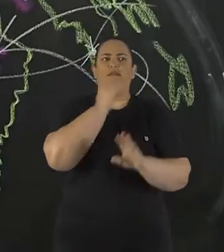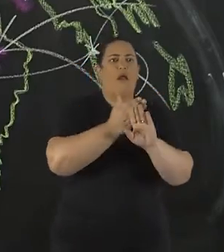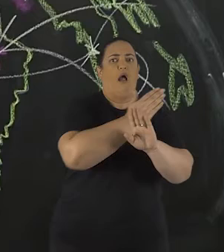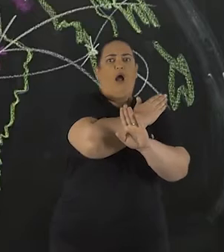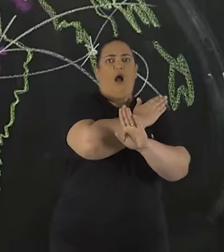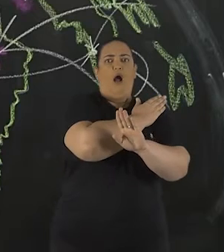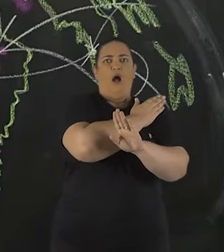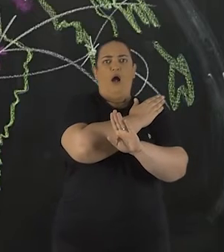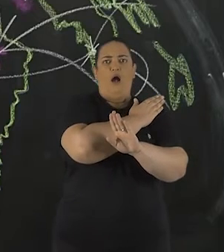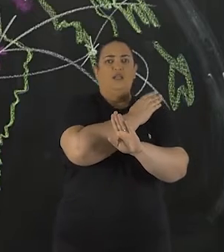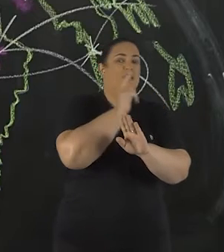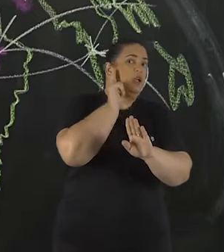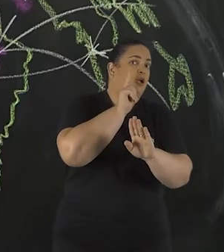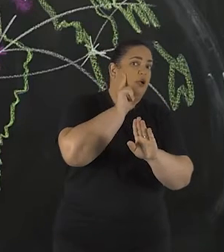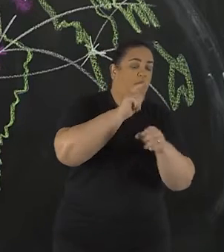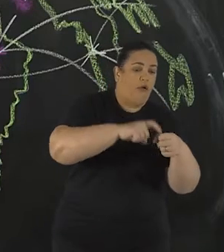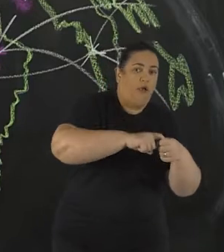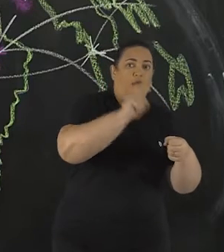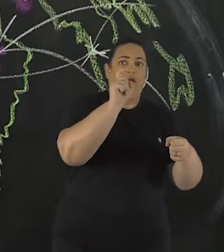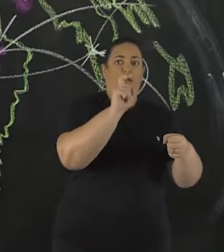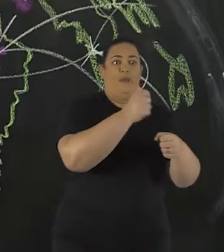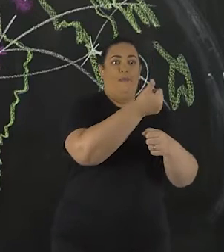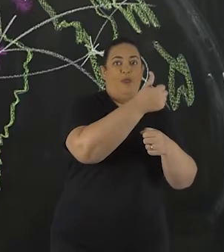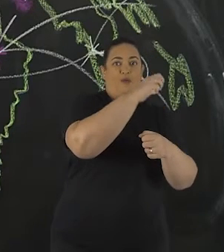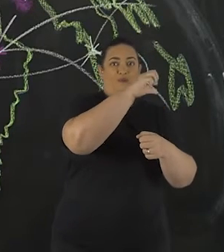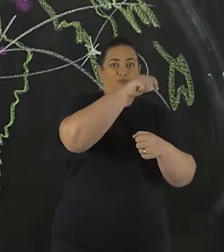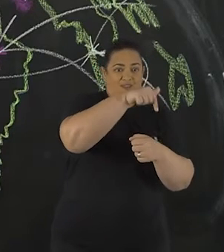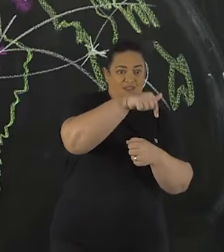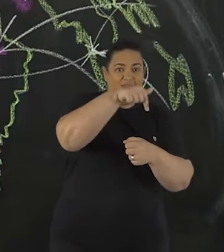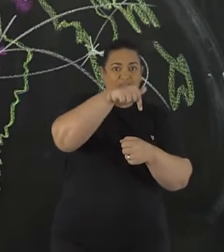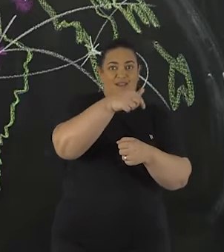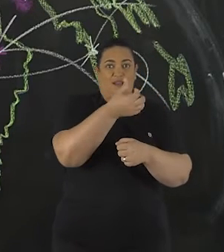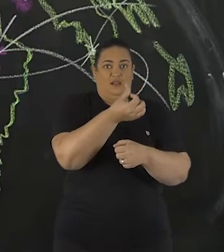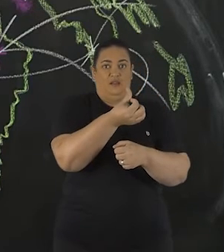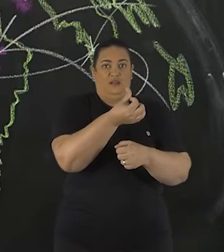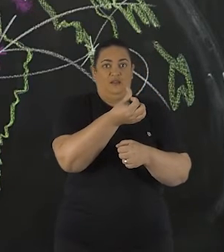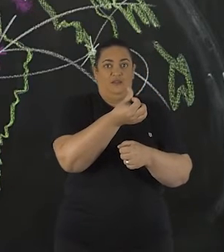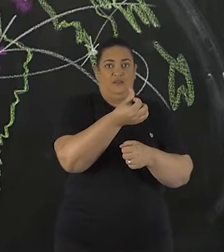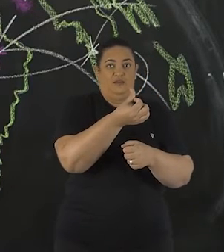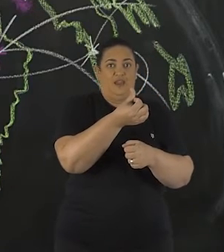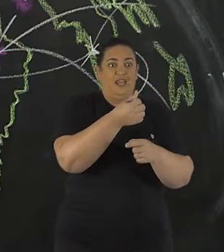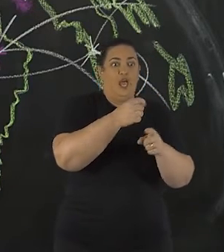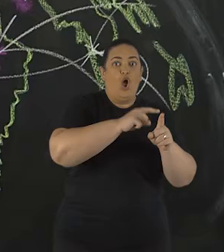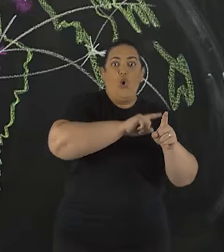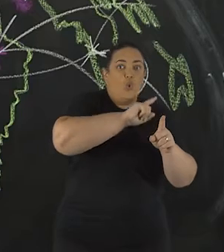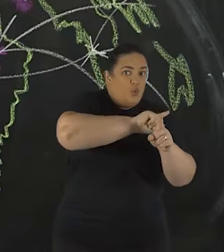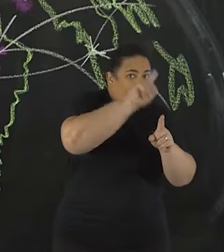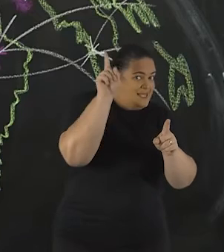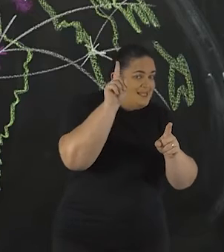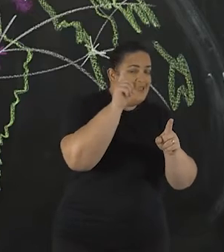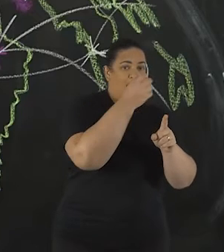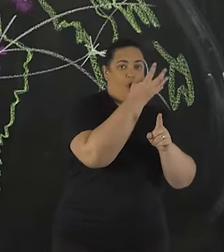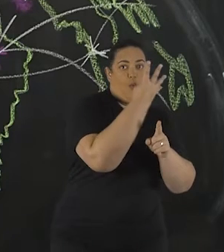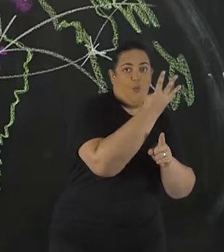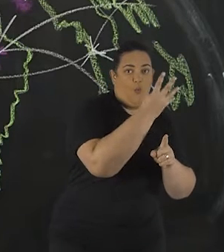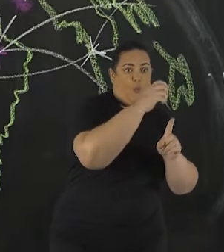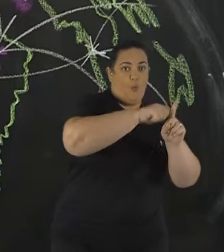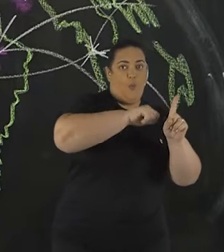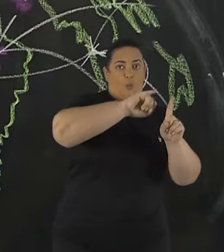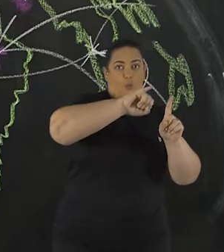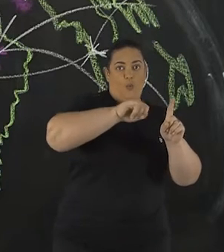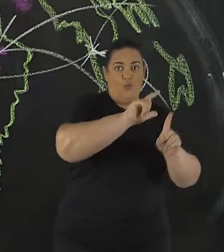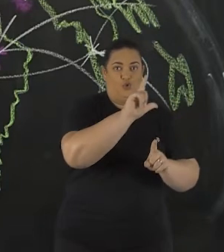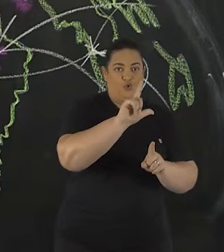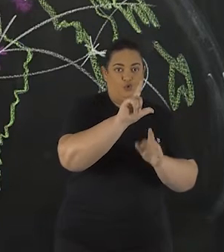de Independência dos Estados Unidos em 1776, desde o dia 4 de julho, quando foi assinada, até o dia